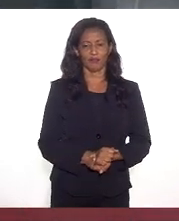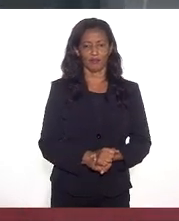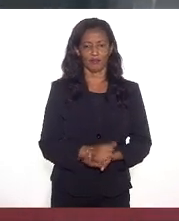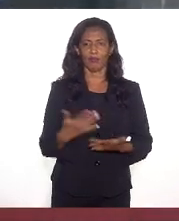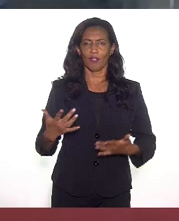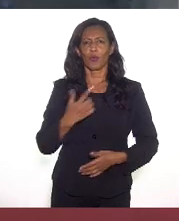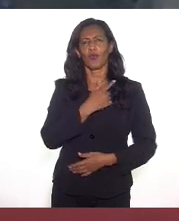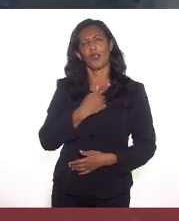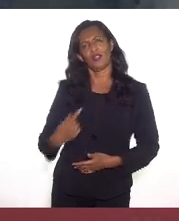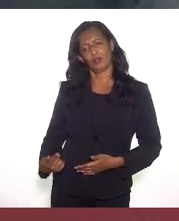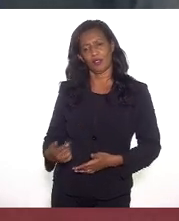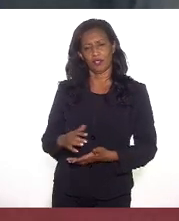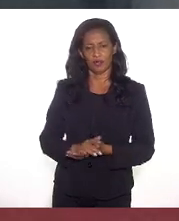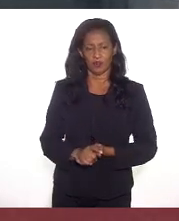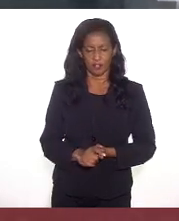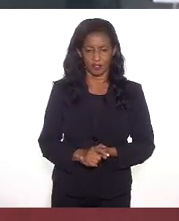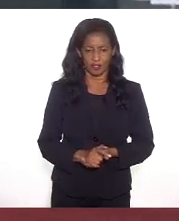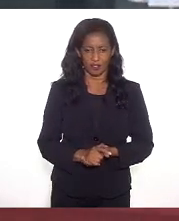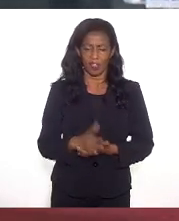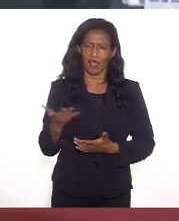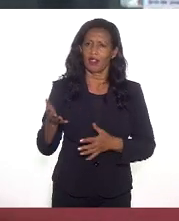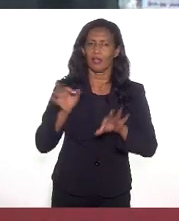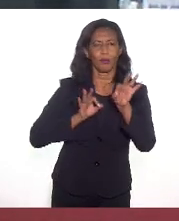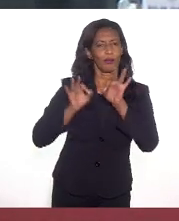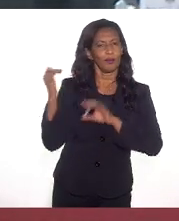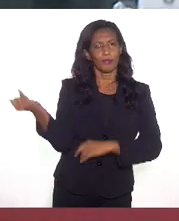Governador, um projeto tão importante.